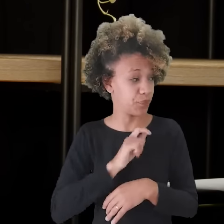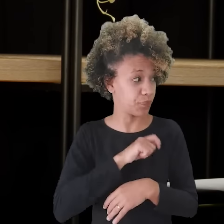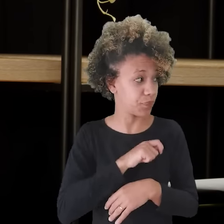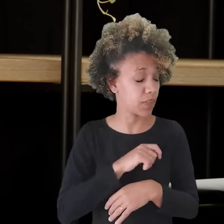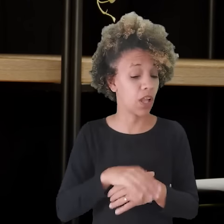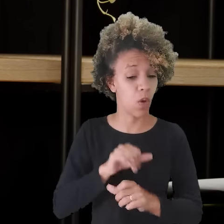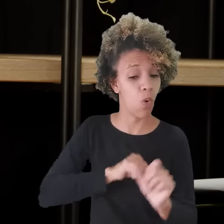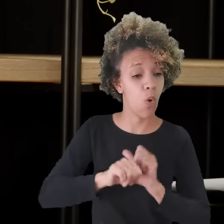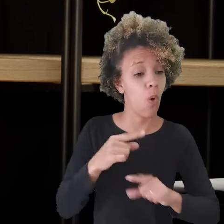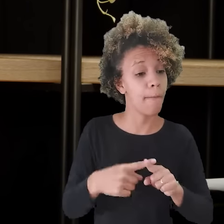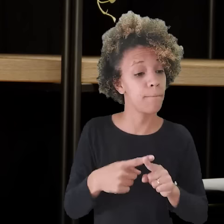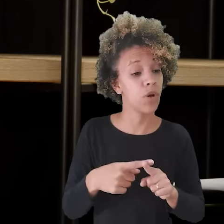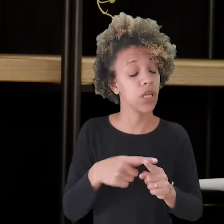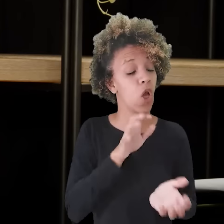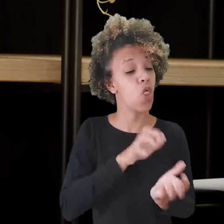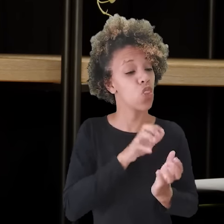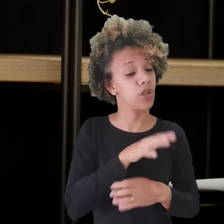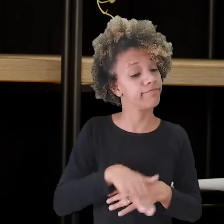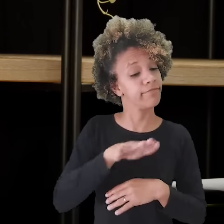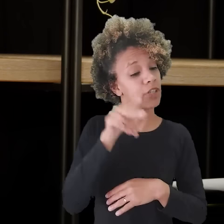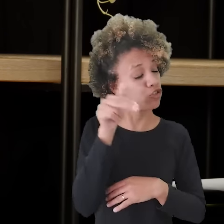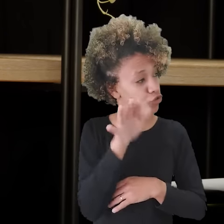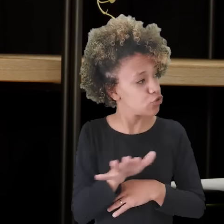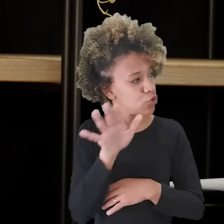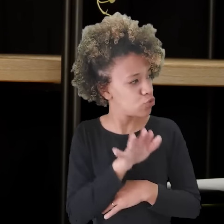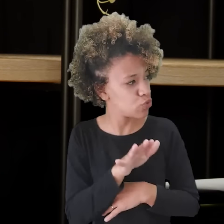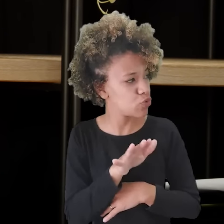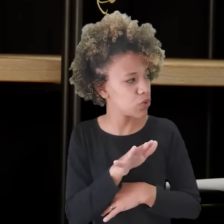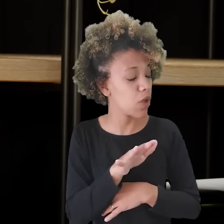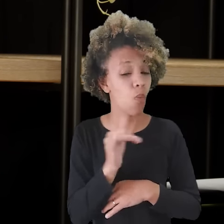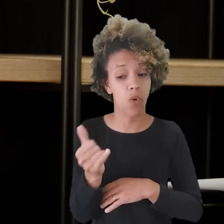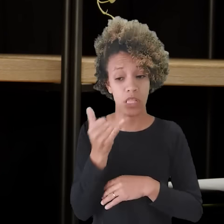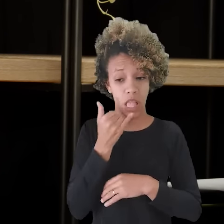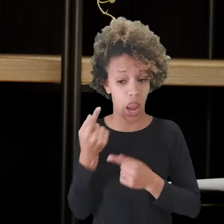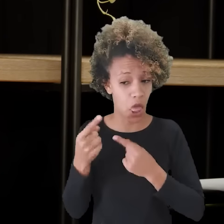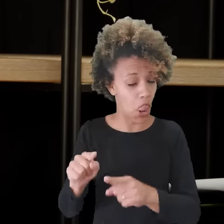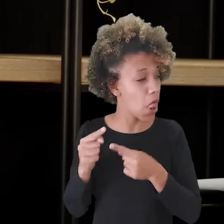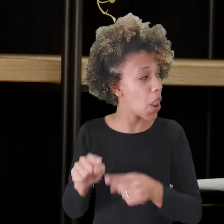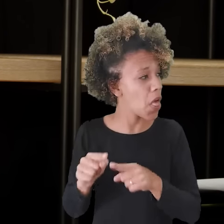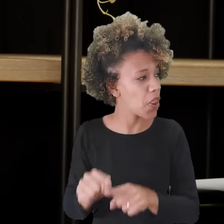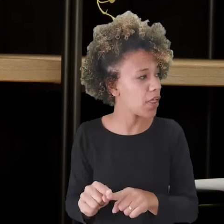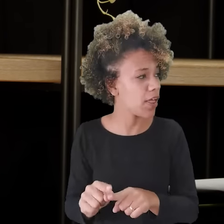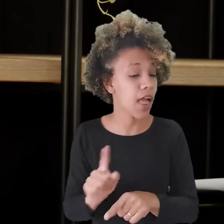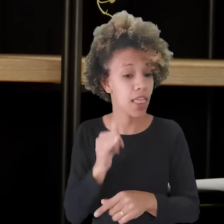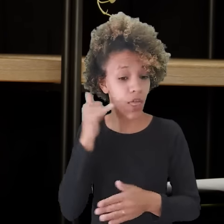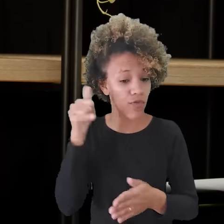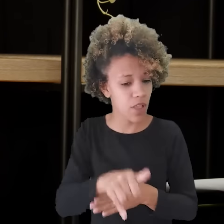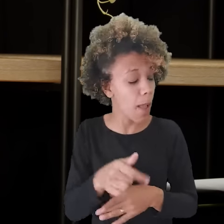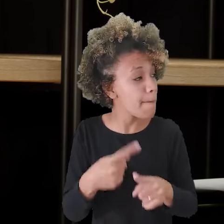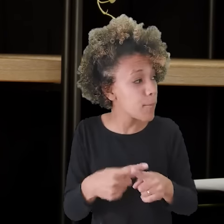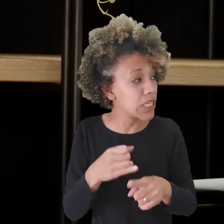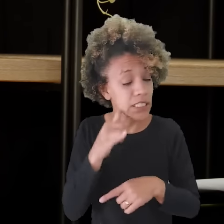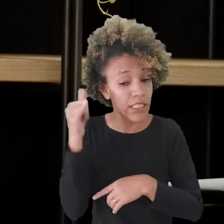do Mução ele funciona porque o nordestino em geral quando você liga para zombar dele ele não desliga